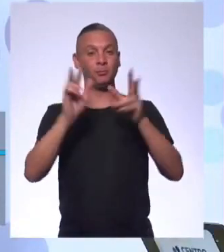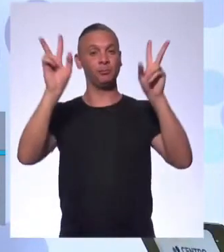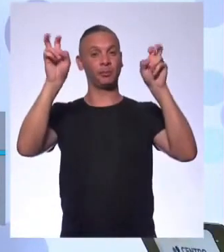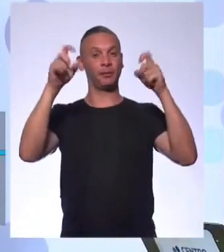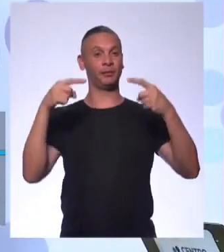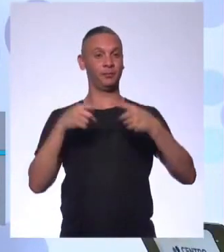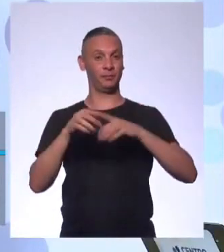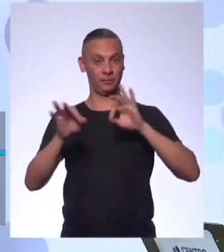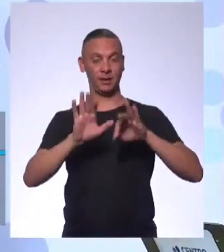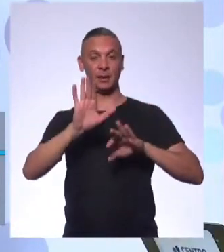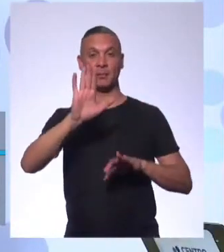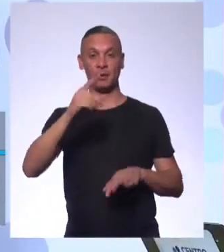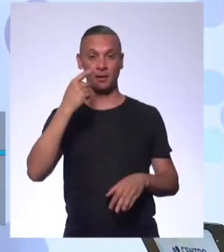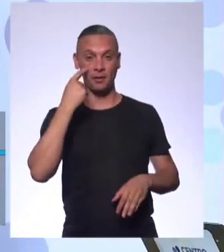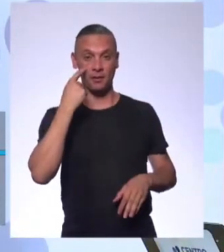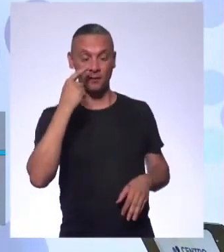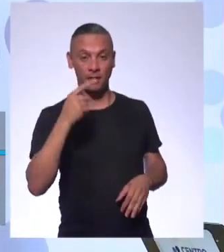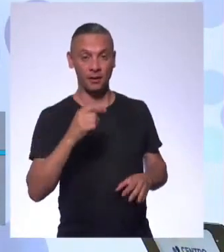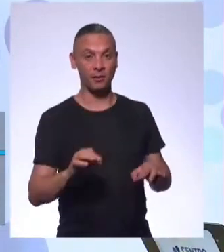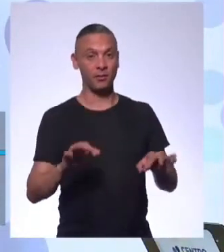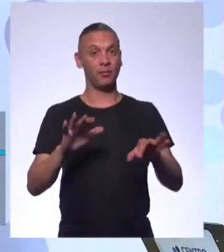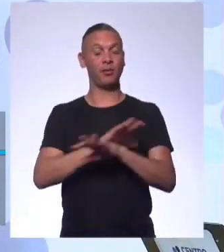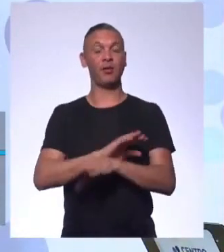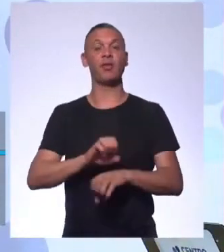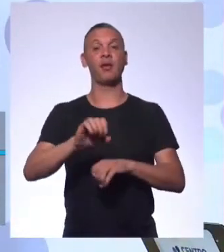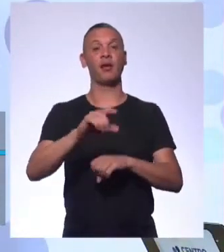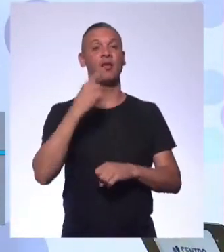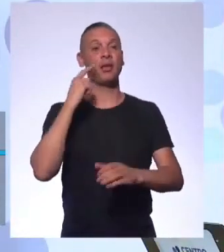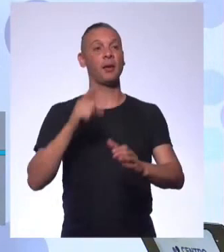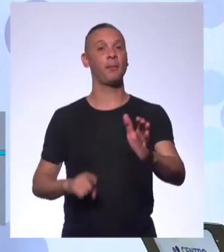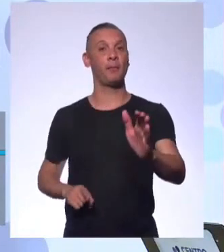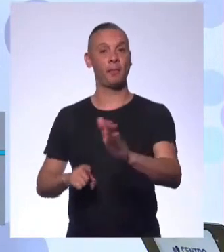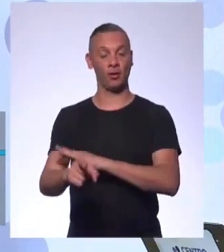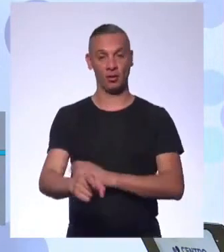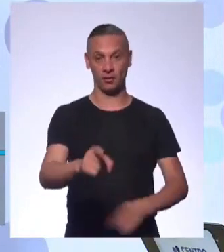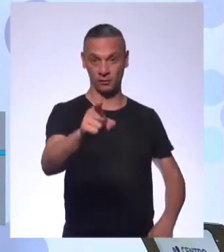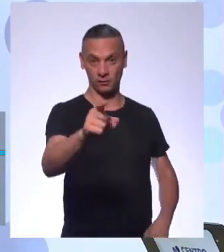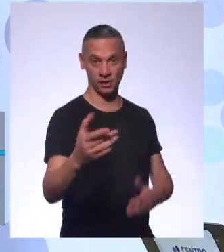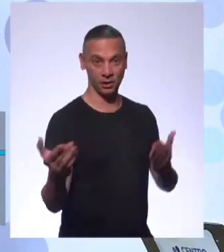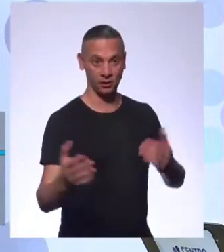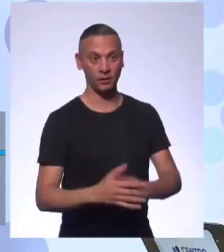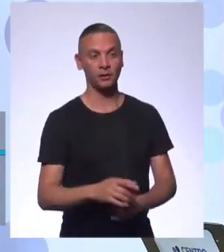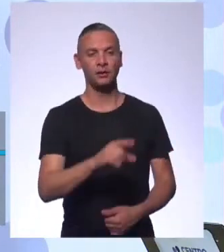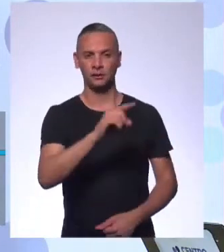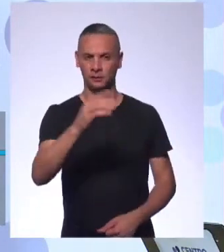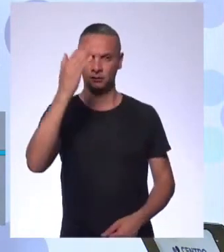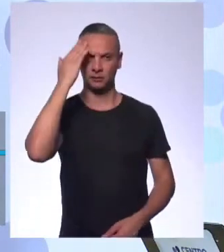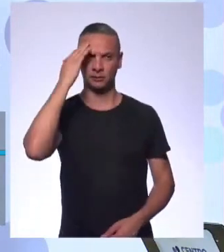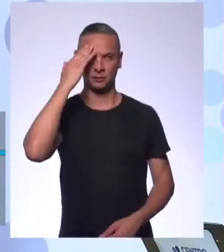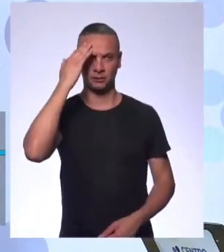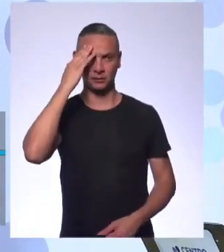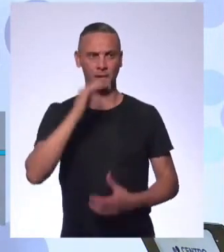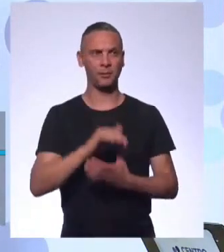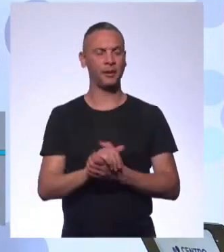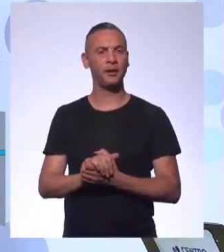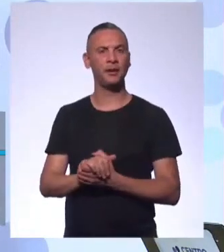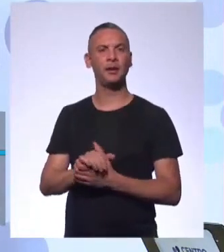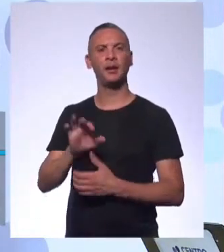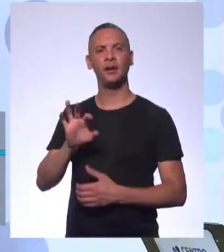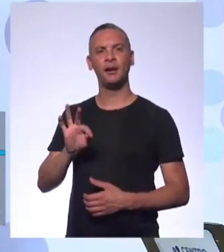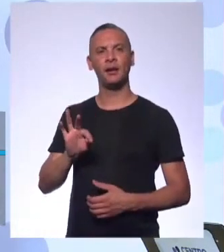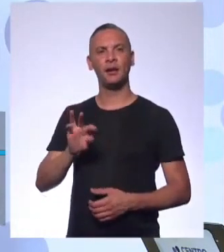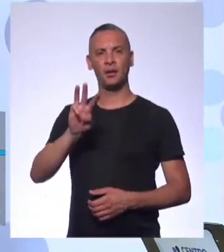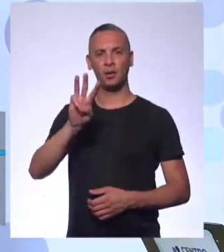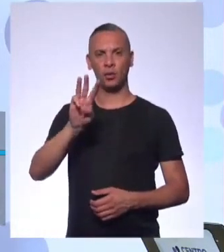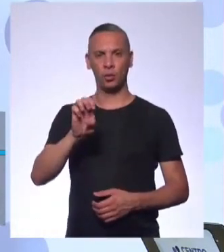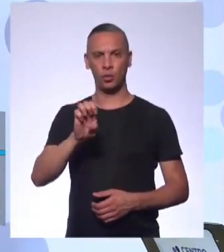subliminares, né? Mas olha, eu não posso terminar essa aula sem fazer essa pergunta para vocês. Vocês sabem o que é o tweet, né? O Twitter é aquele microblog